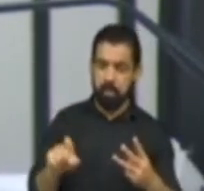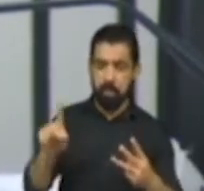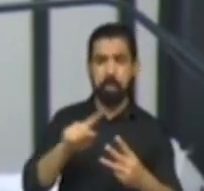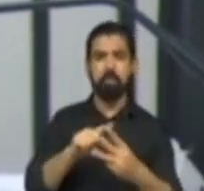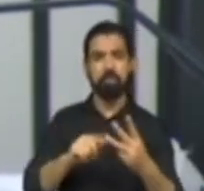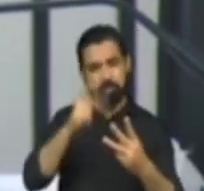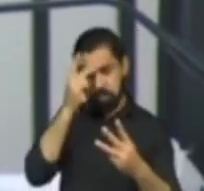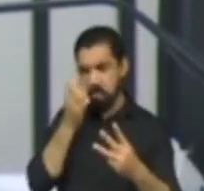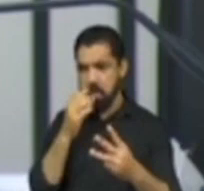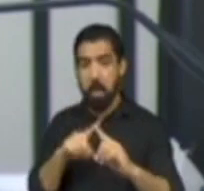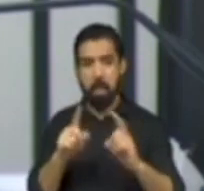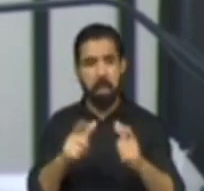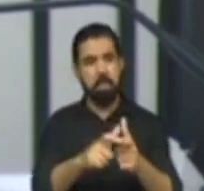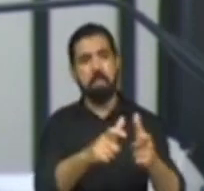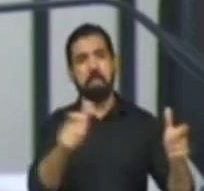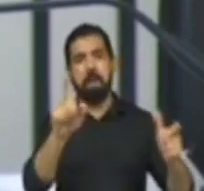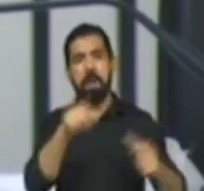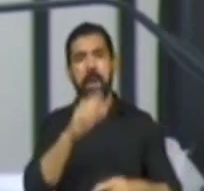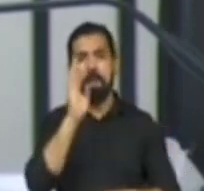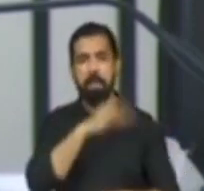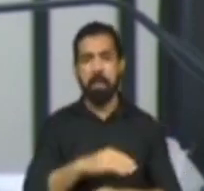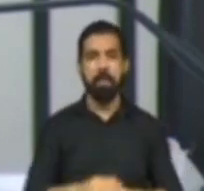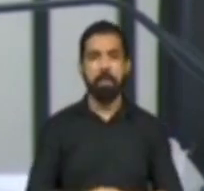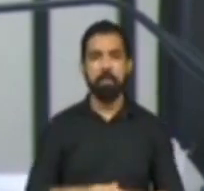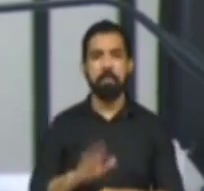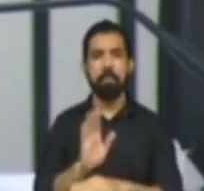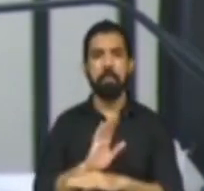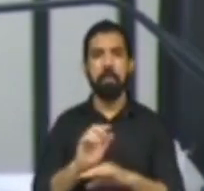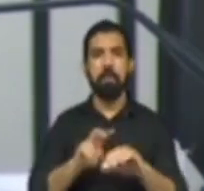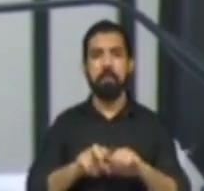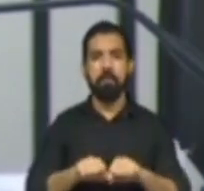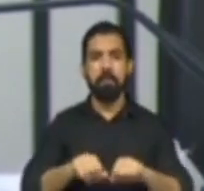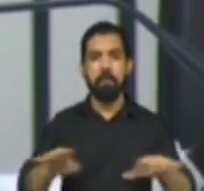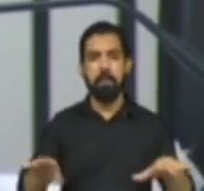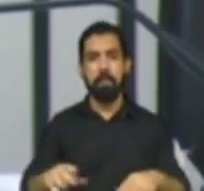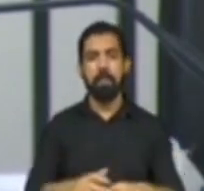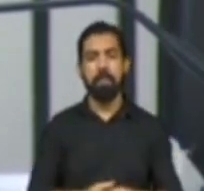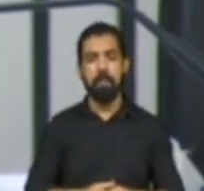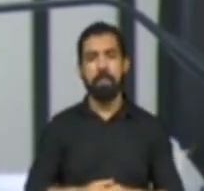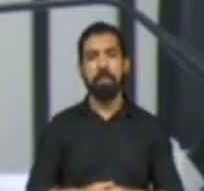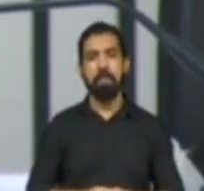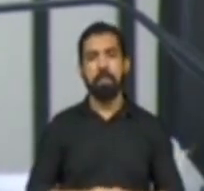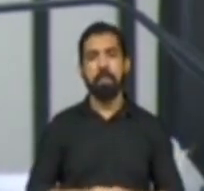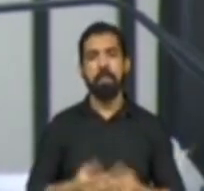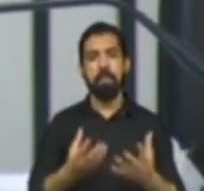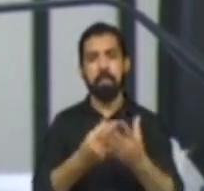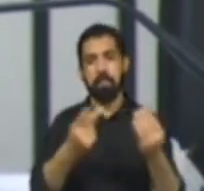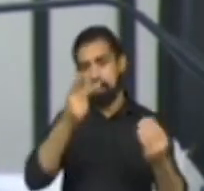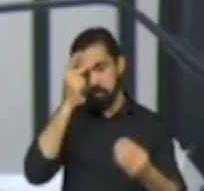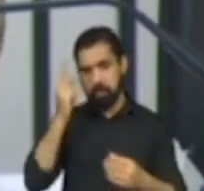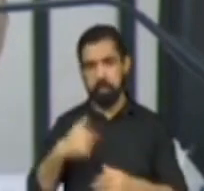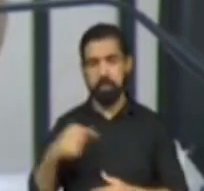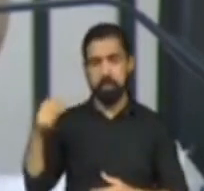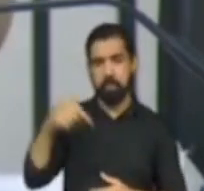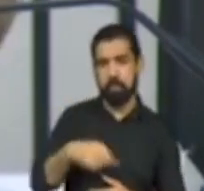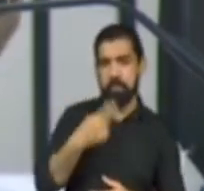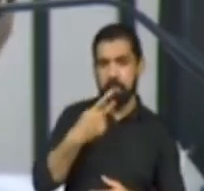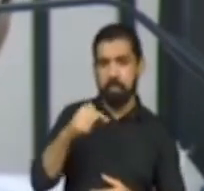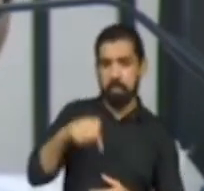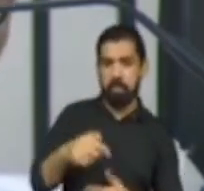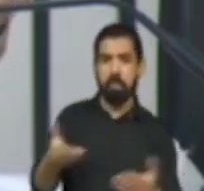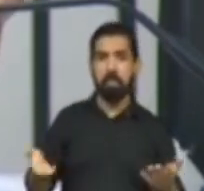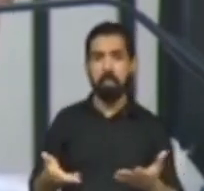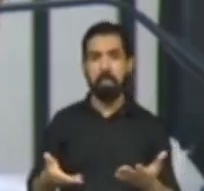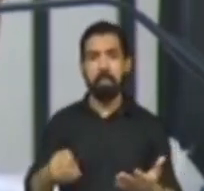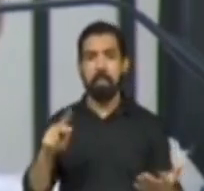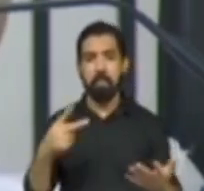prestasse atenção. Eu sei que esse vídeo vai chegar para irmãos nossos no Brasil e pelo mundo inteiro. E eu vim aqui para falar hoje do que